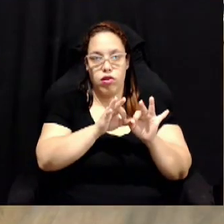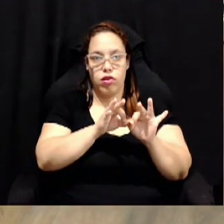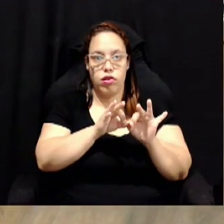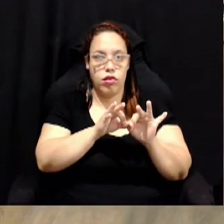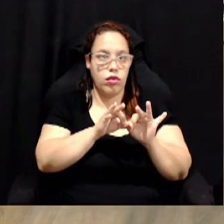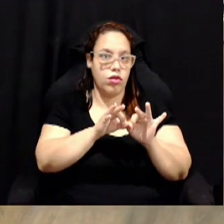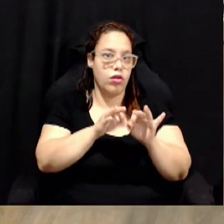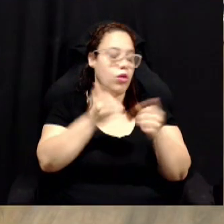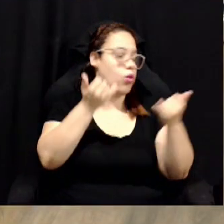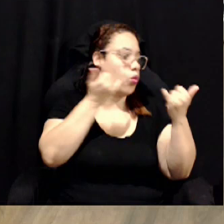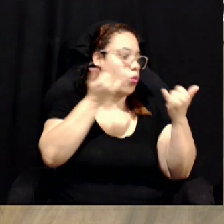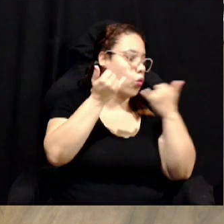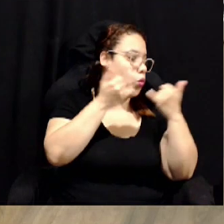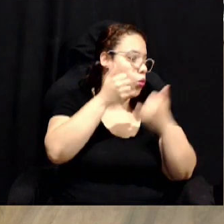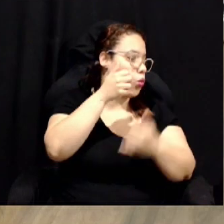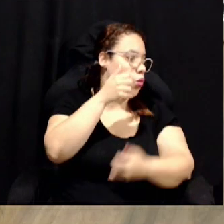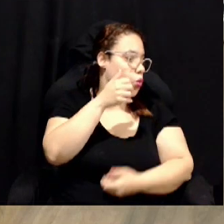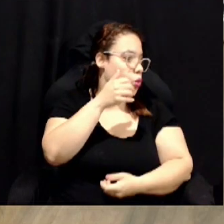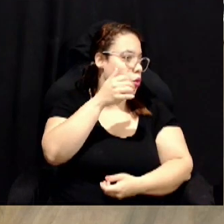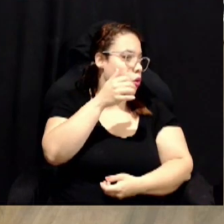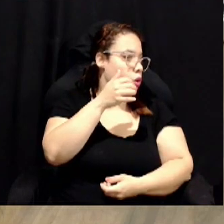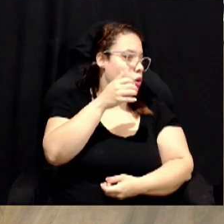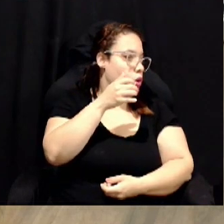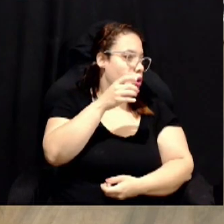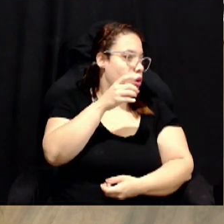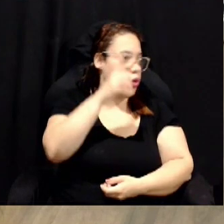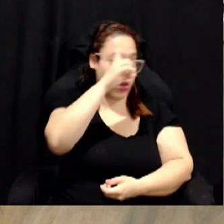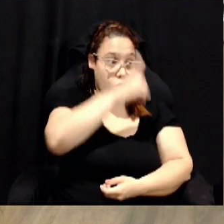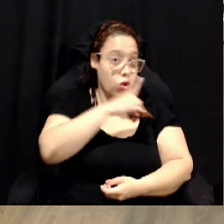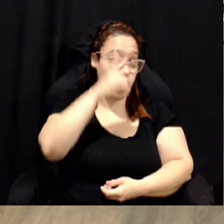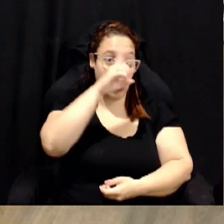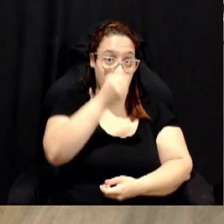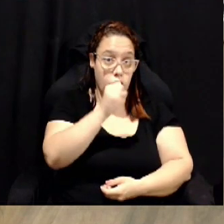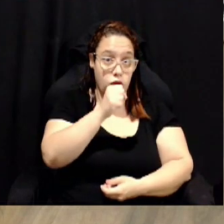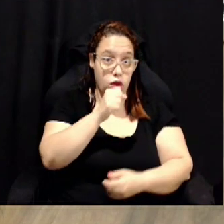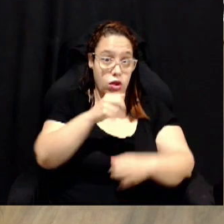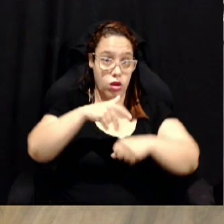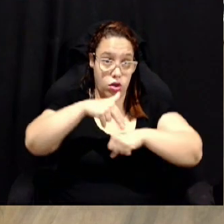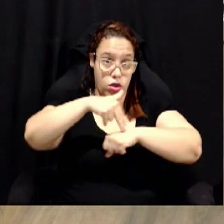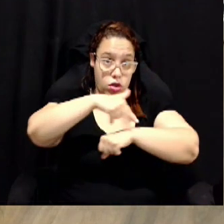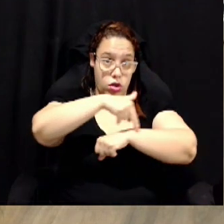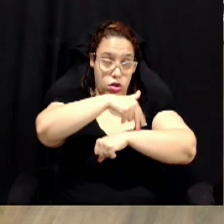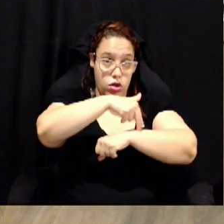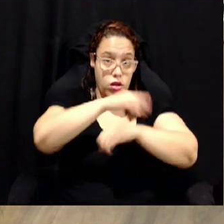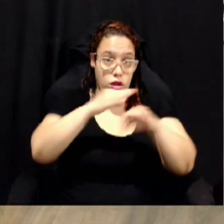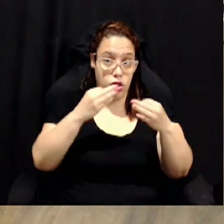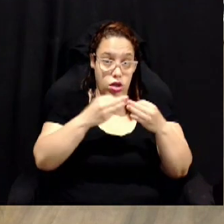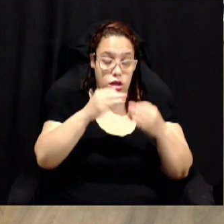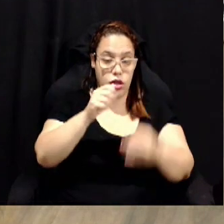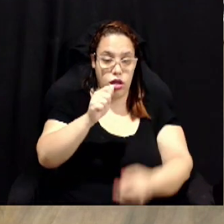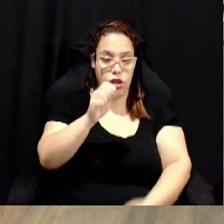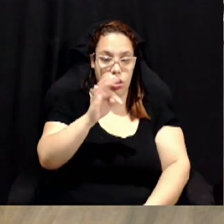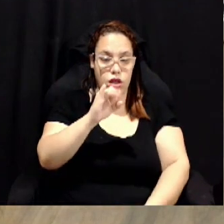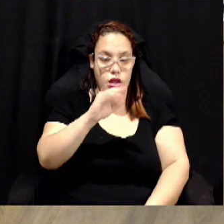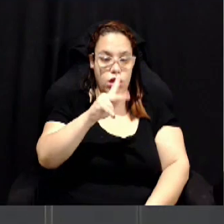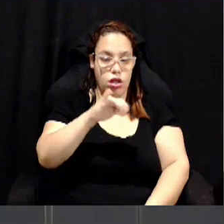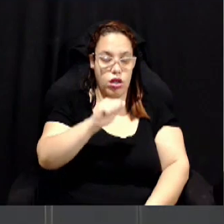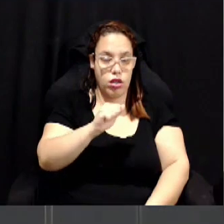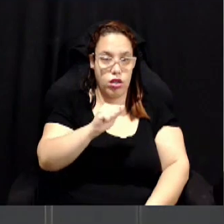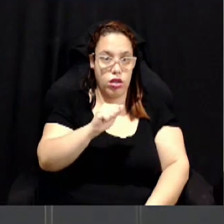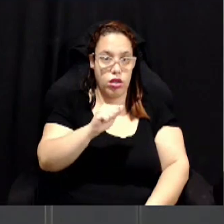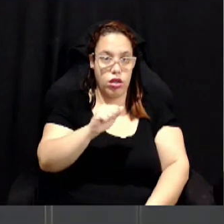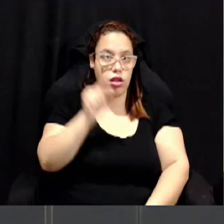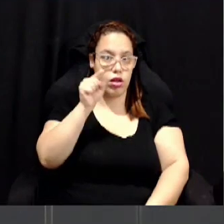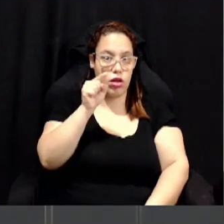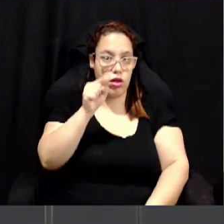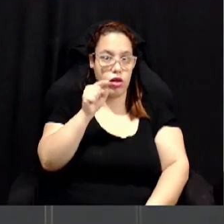informação, amanhã no domingo, 8 horas da manhã, temos a caminhada anual das famílias atípicas. Exatamente, 8 horas da manhã ali no portão